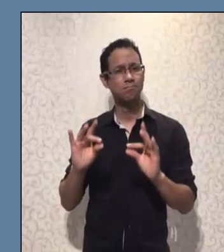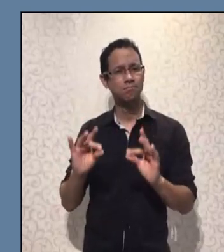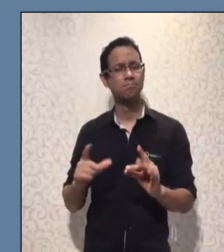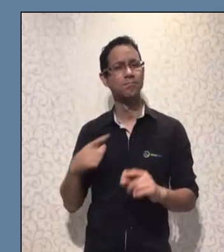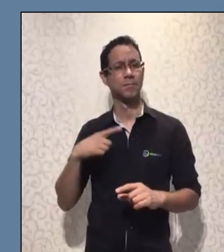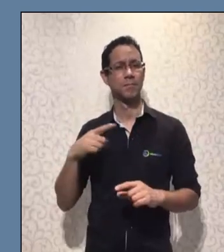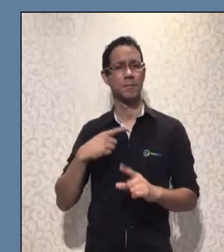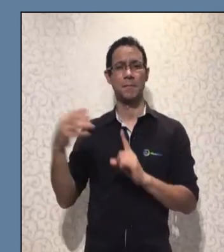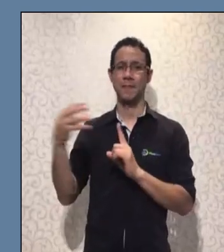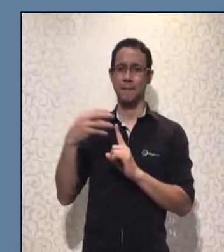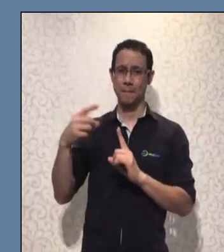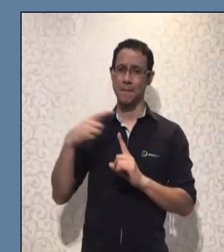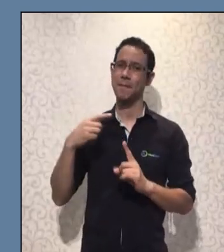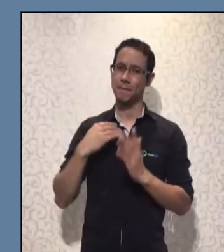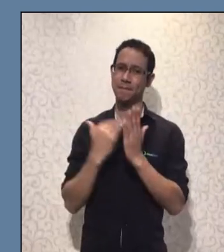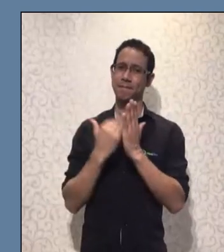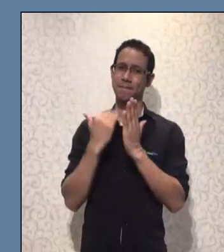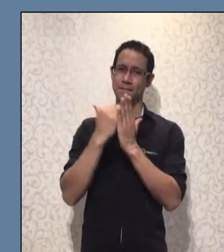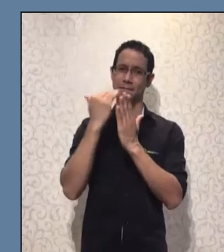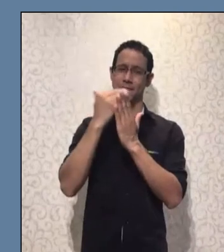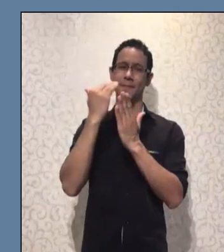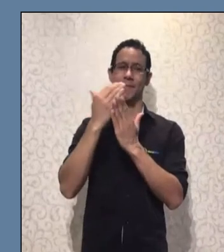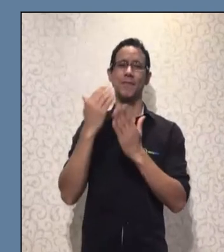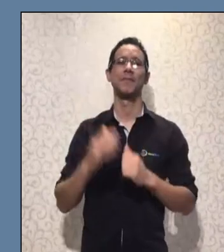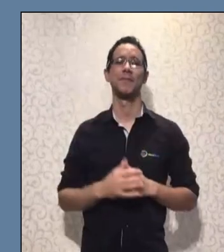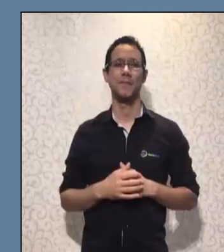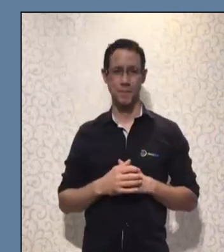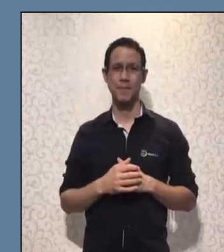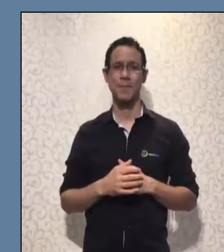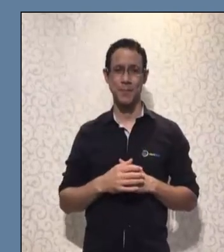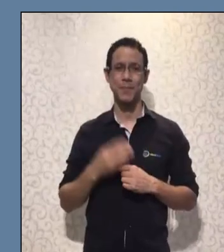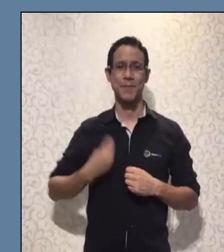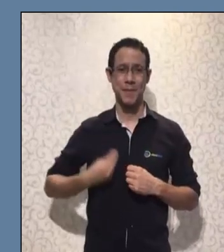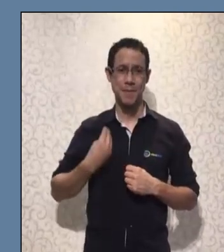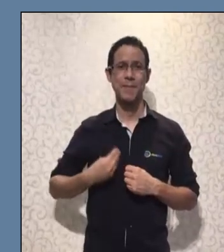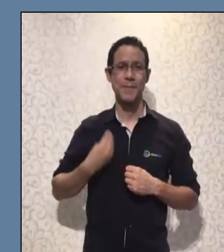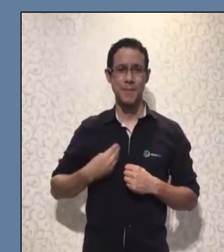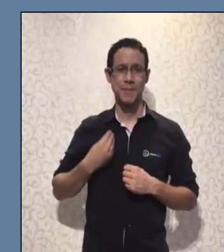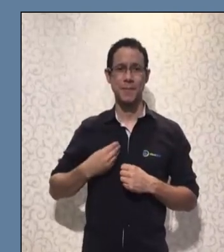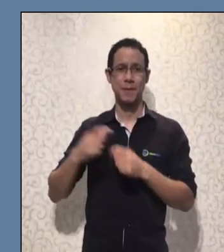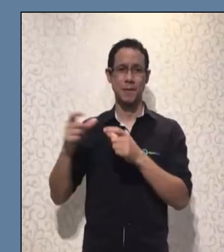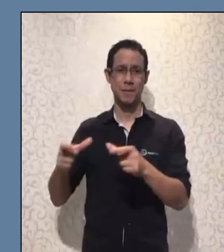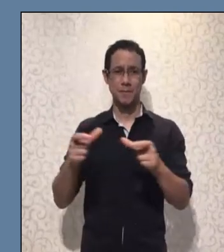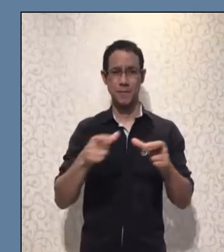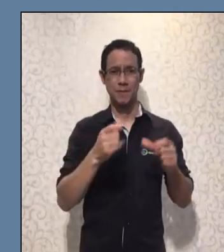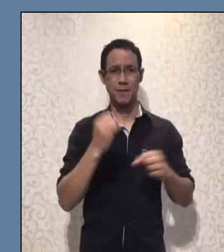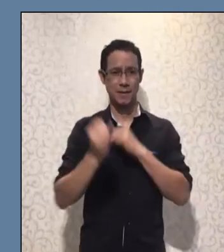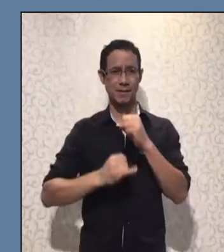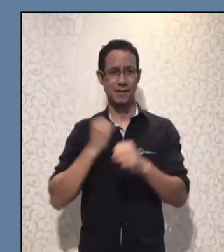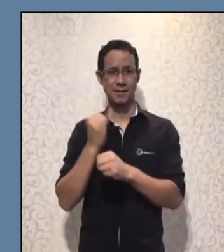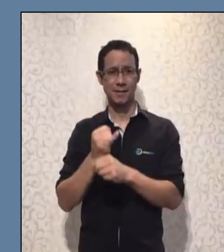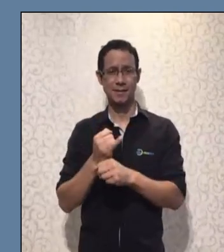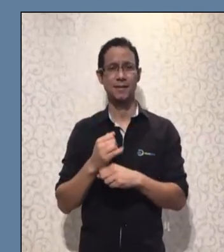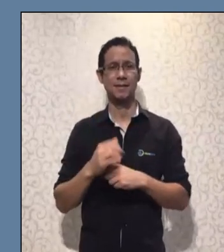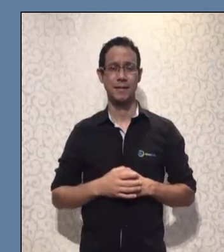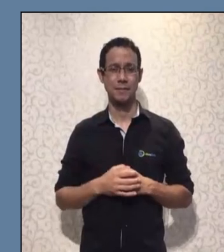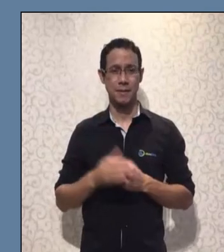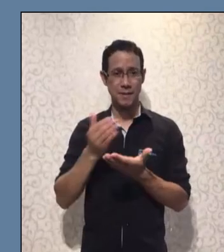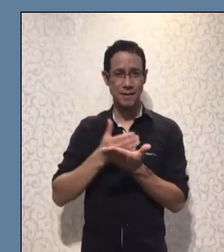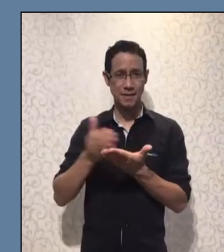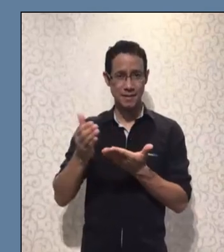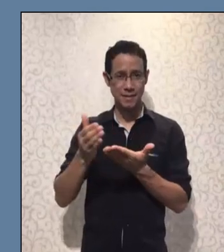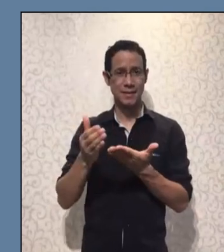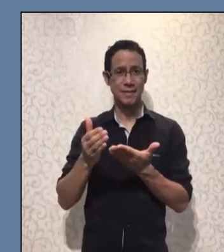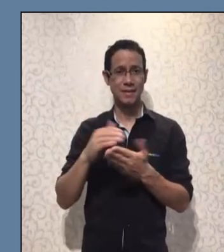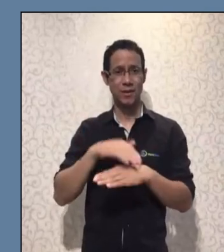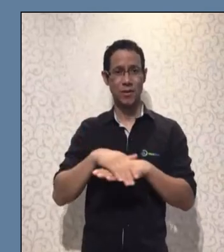demanda crescente por uma presença nos campos digitais. Para iniciar a nossa conversa, eu